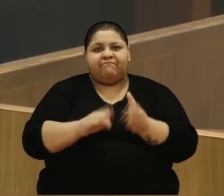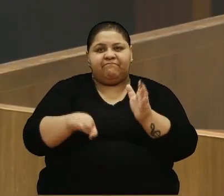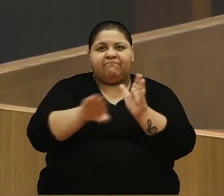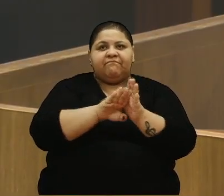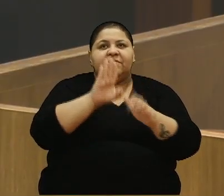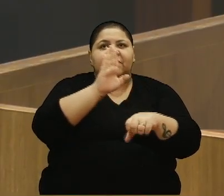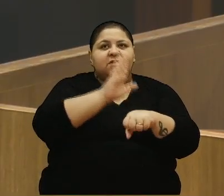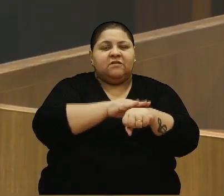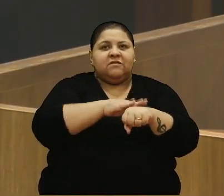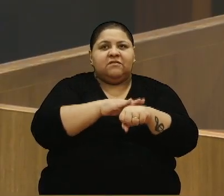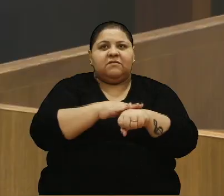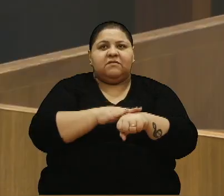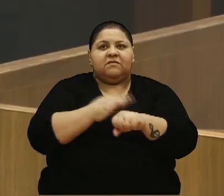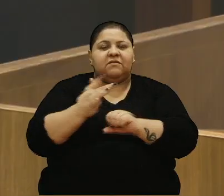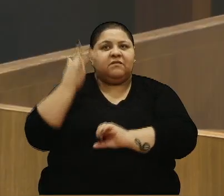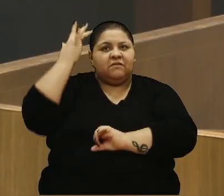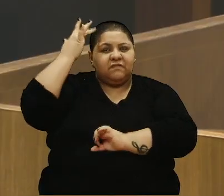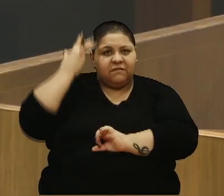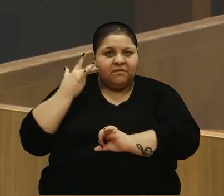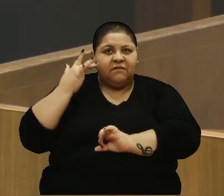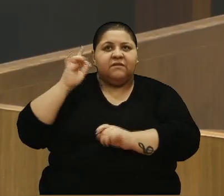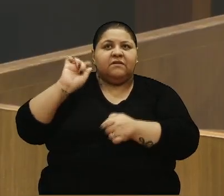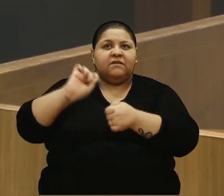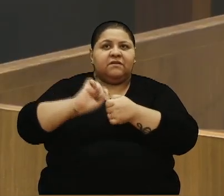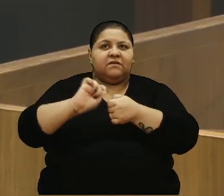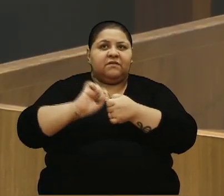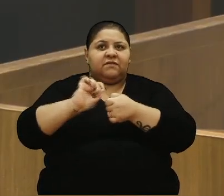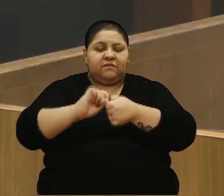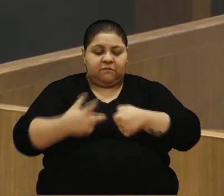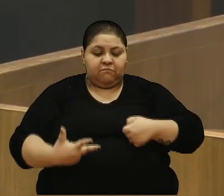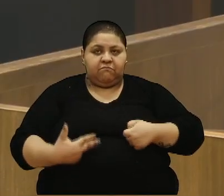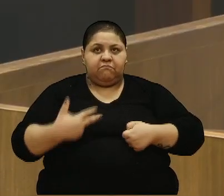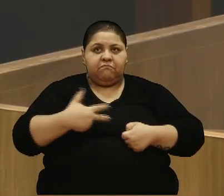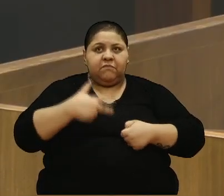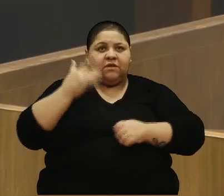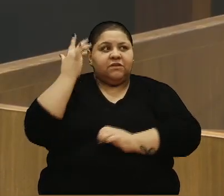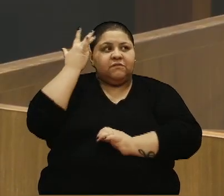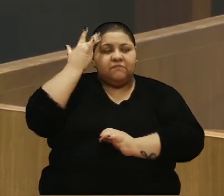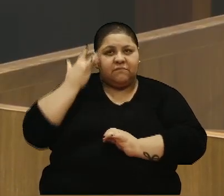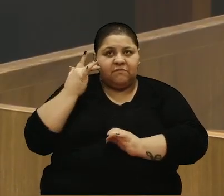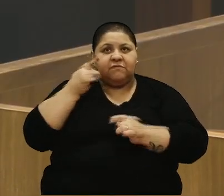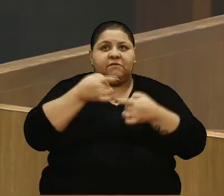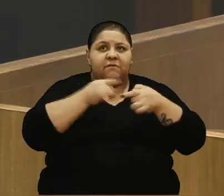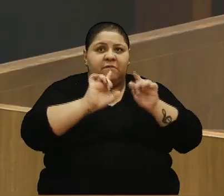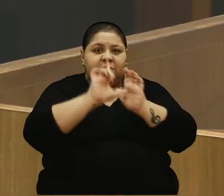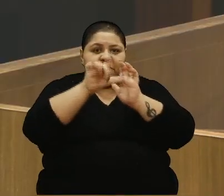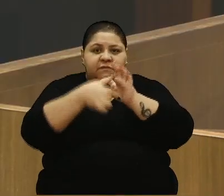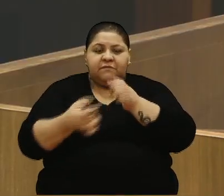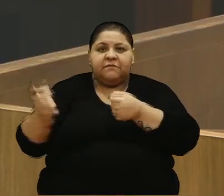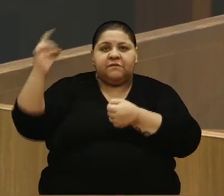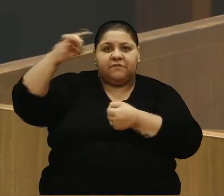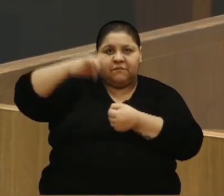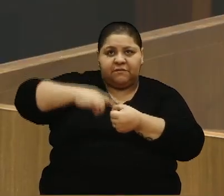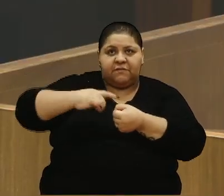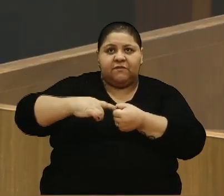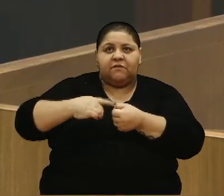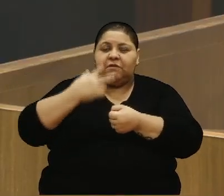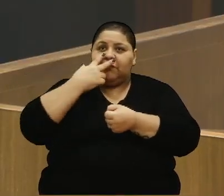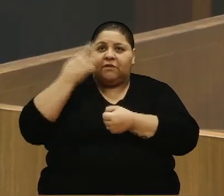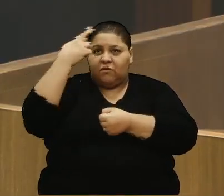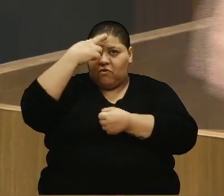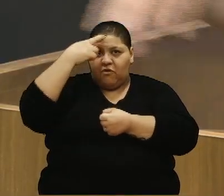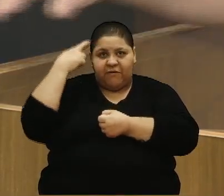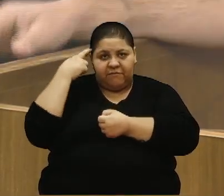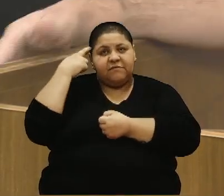momento de eu dizer que amanhã, então, vou fazer esse procedimento cirúrgico de manhã, mas logo estarei de volta para voltar a ser aquele Rafael que eu